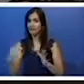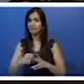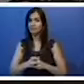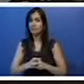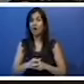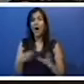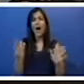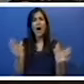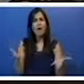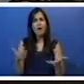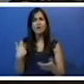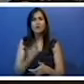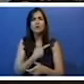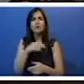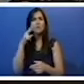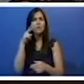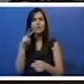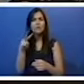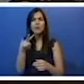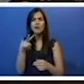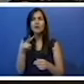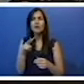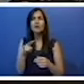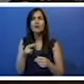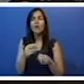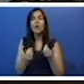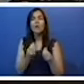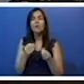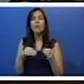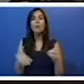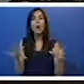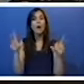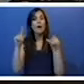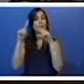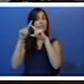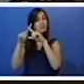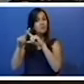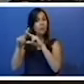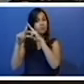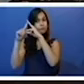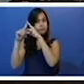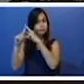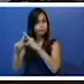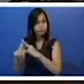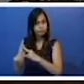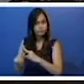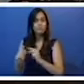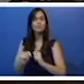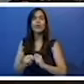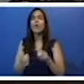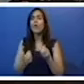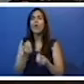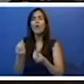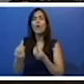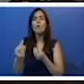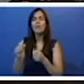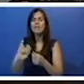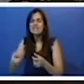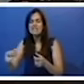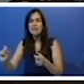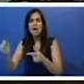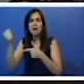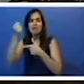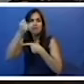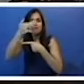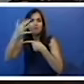pessoal a gente vai fazer uma leve revisãozinha de fração lembrando como que se escreve a fração a